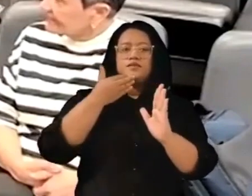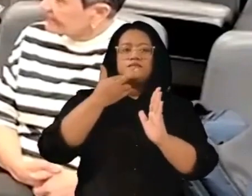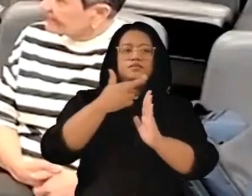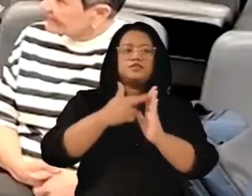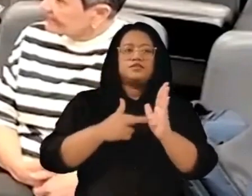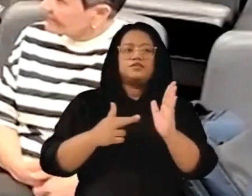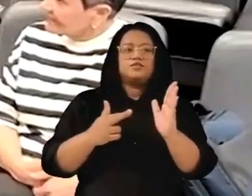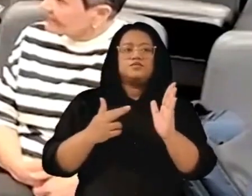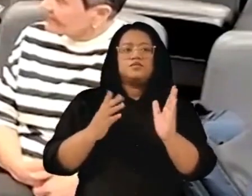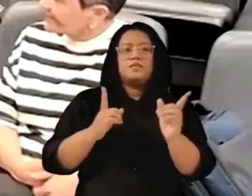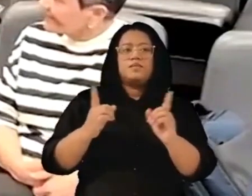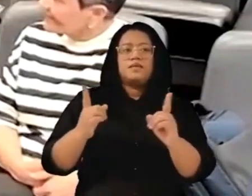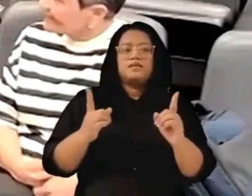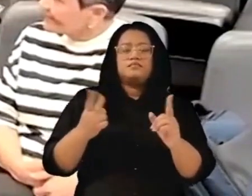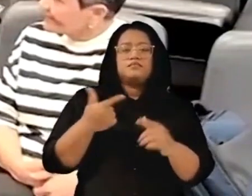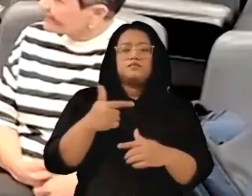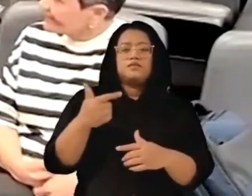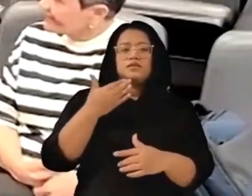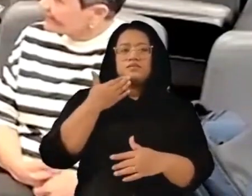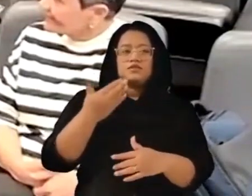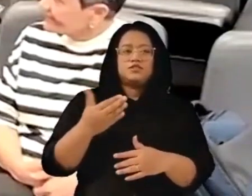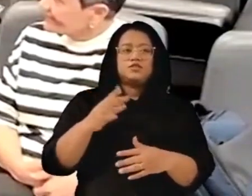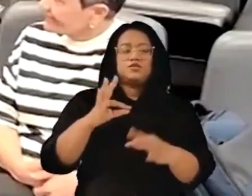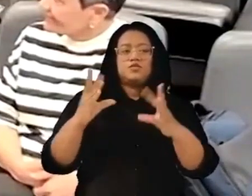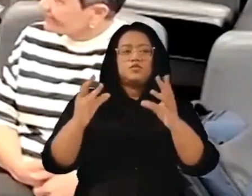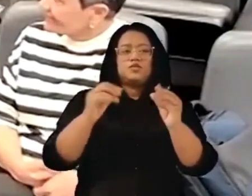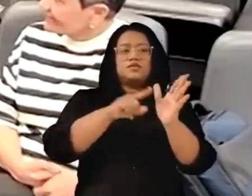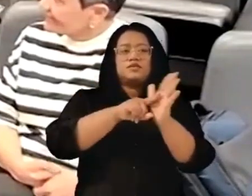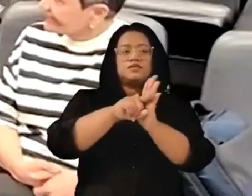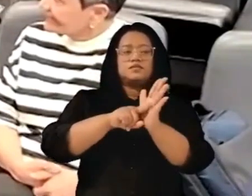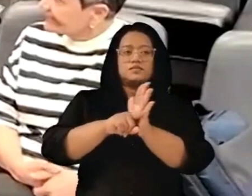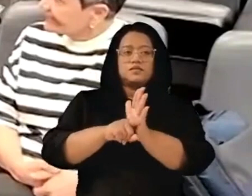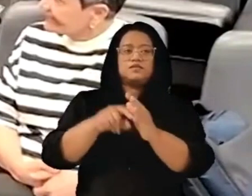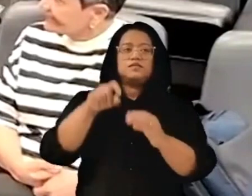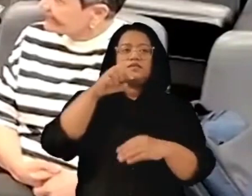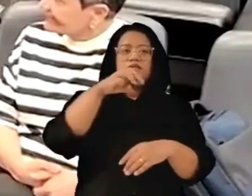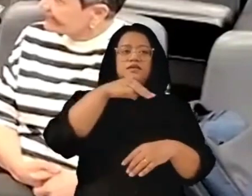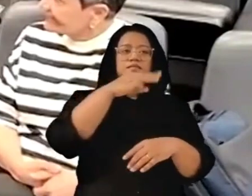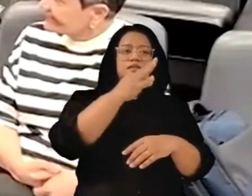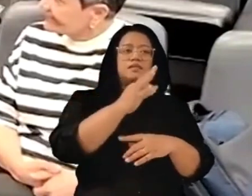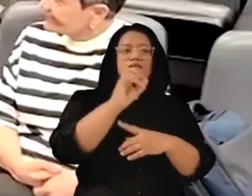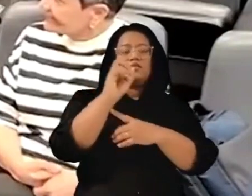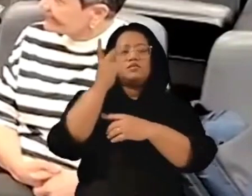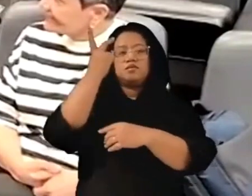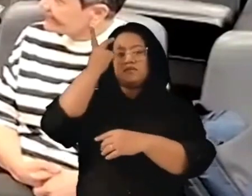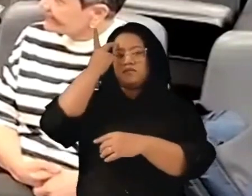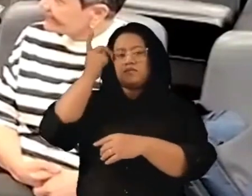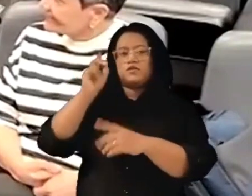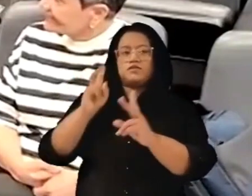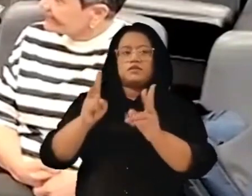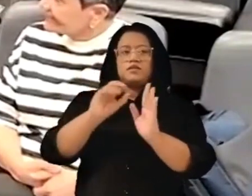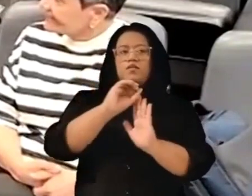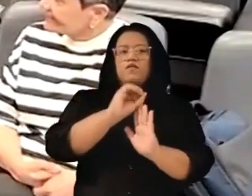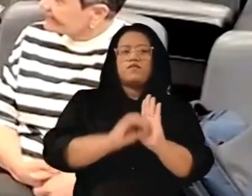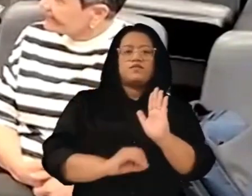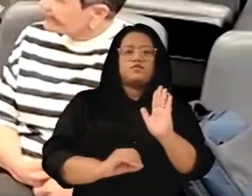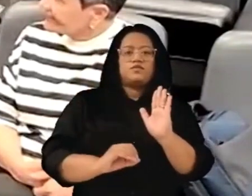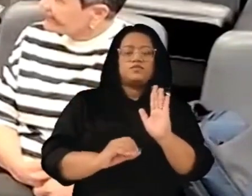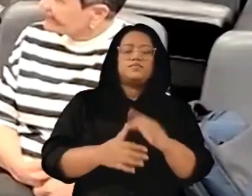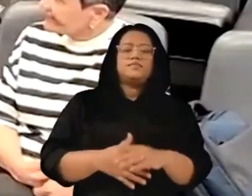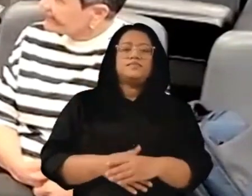partes. Todas as inspeções judiciais que eu fiz, seja no Mato Grosso do Sul ou em São Paulo, sempre foram de ofício, né?